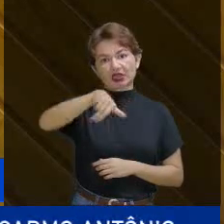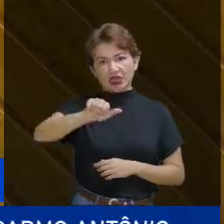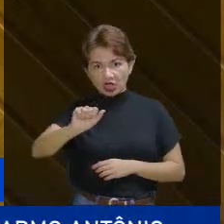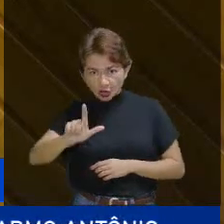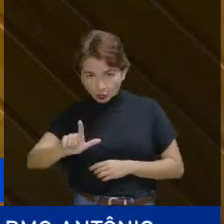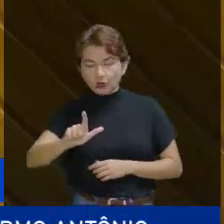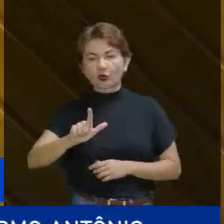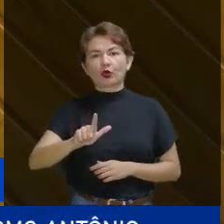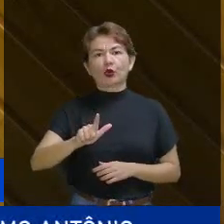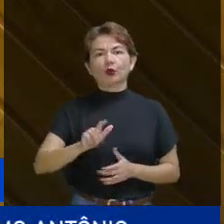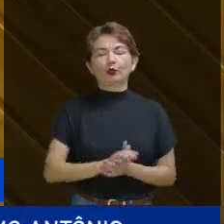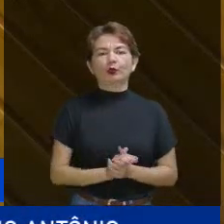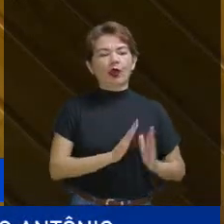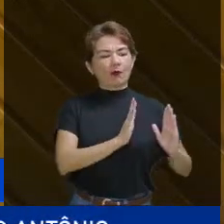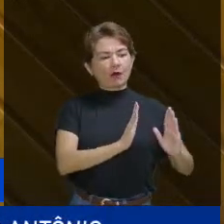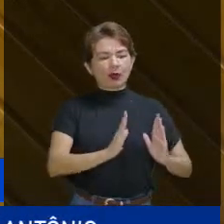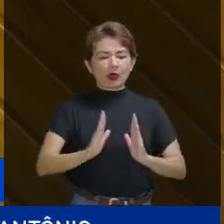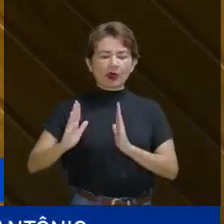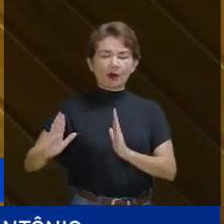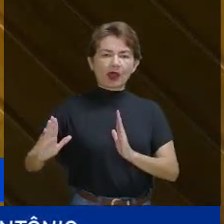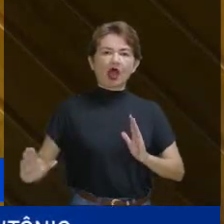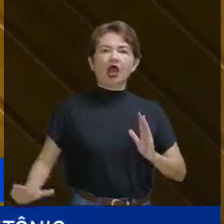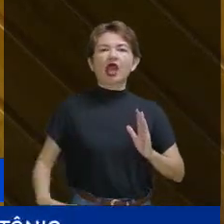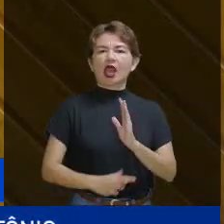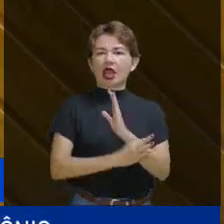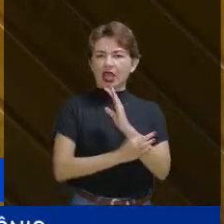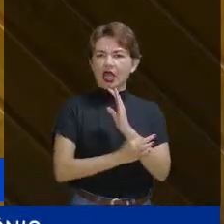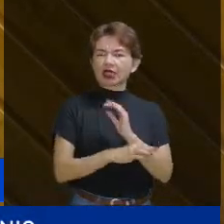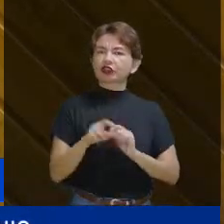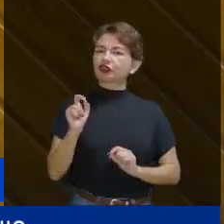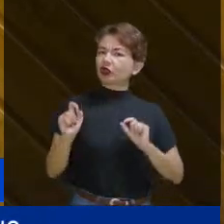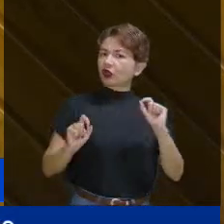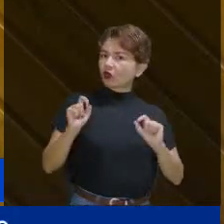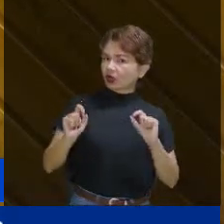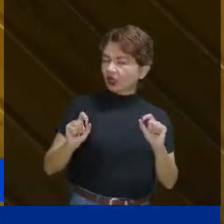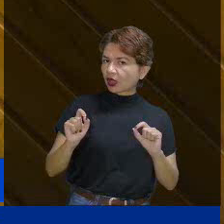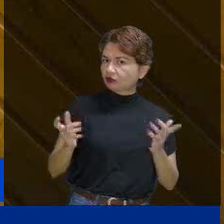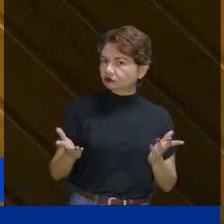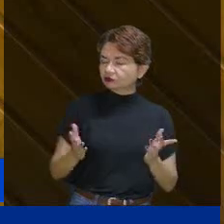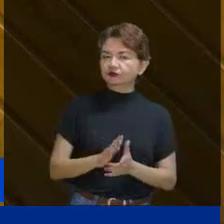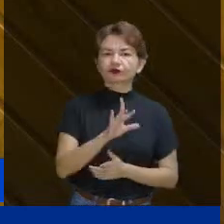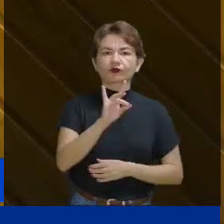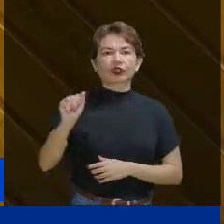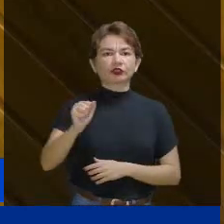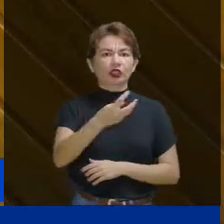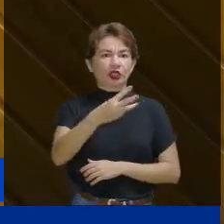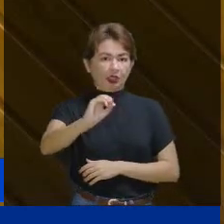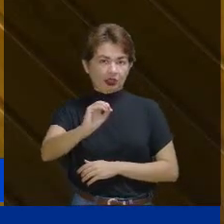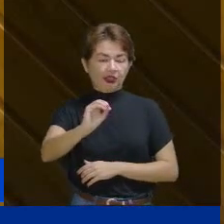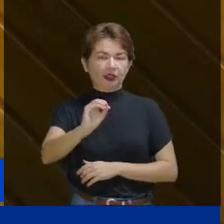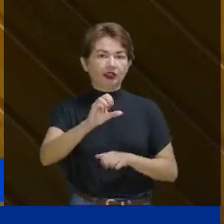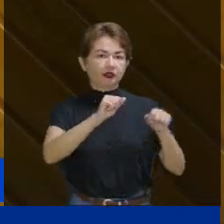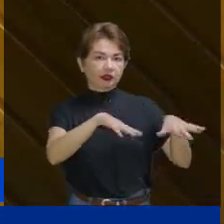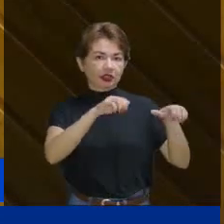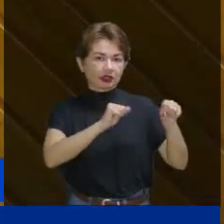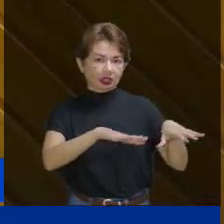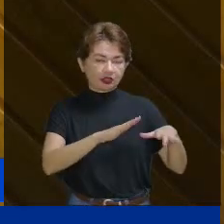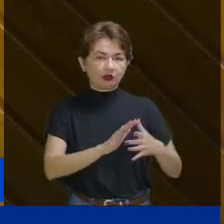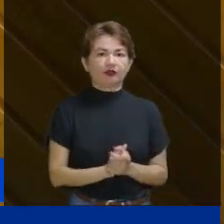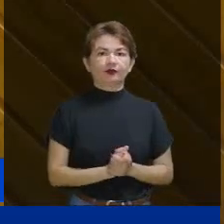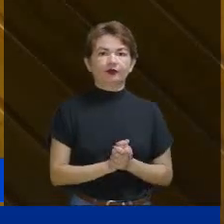o procedimento é garantia. Não se desconhece que no dia